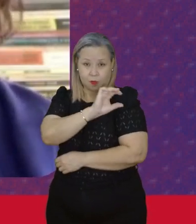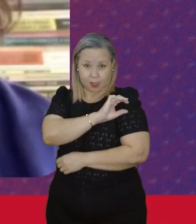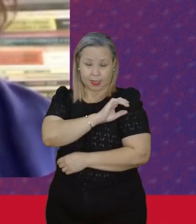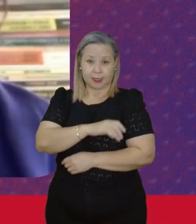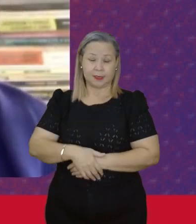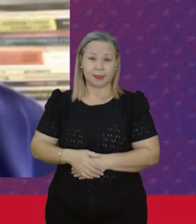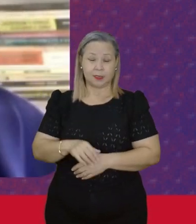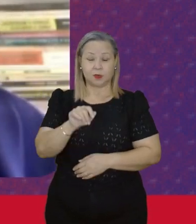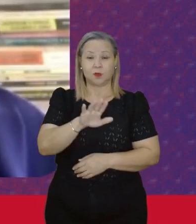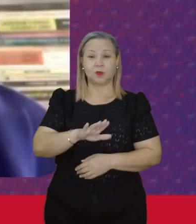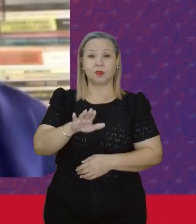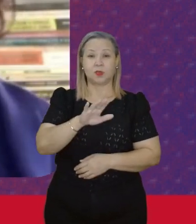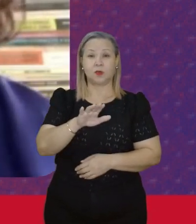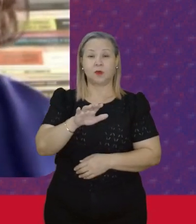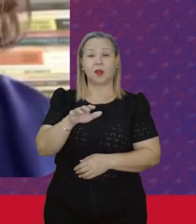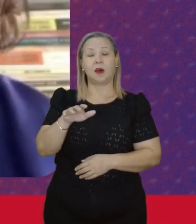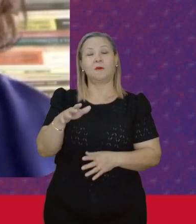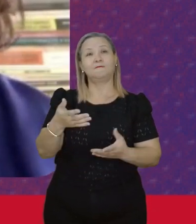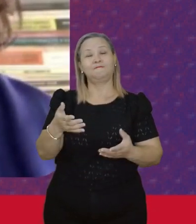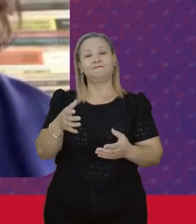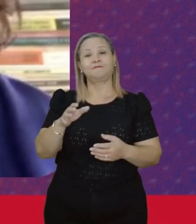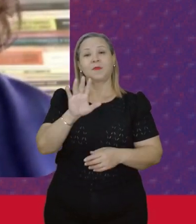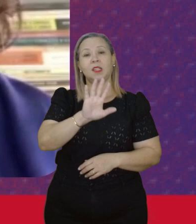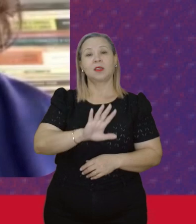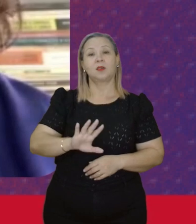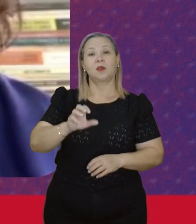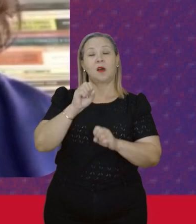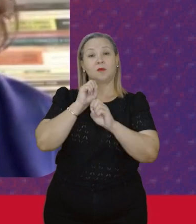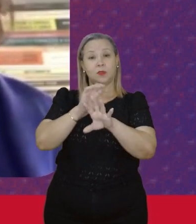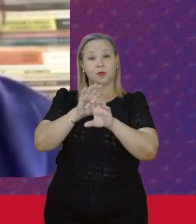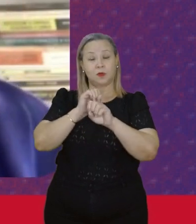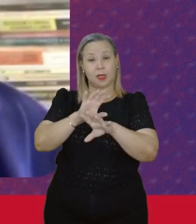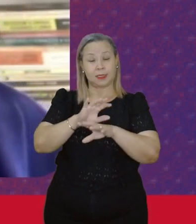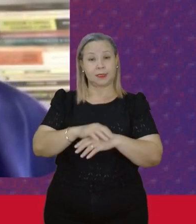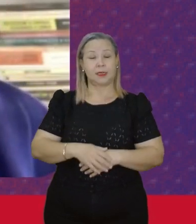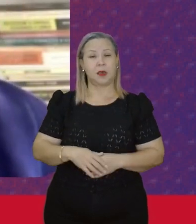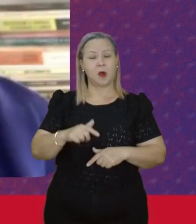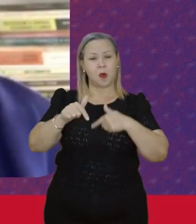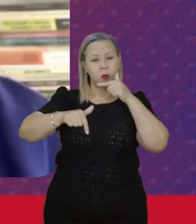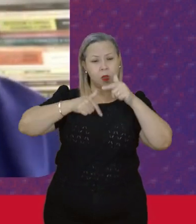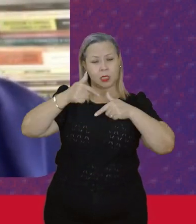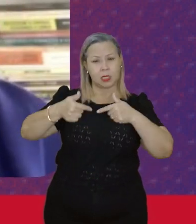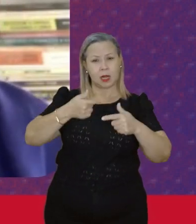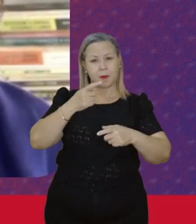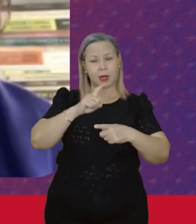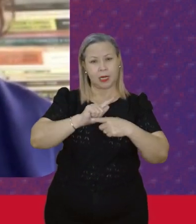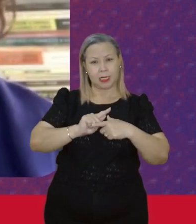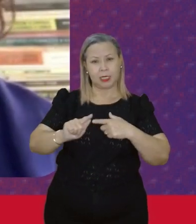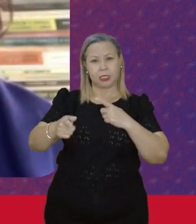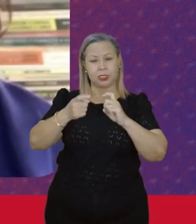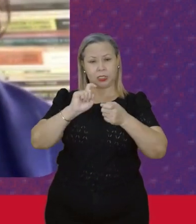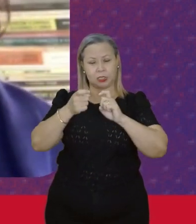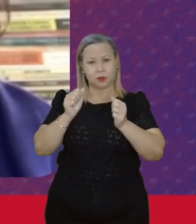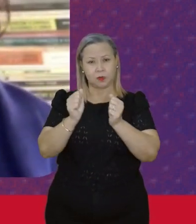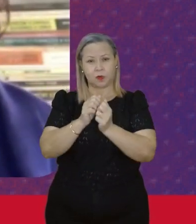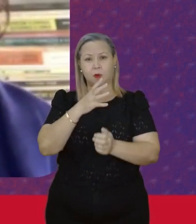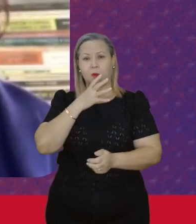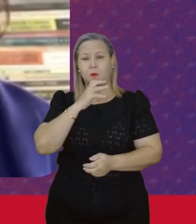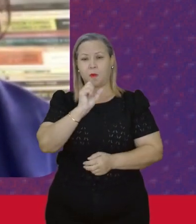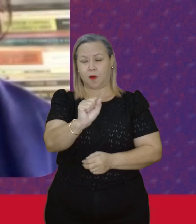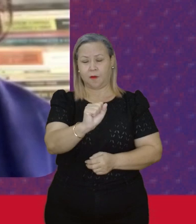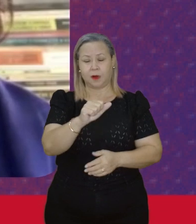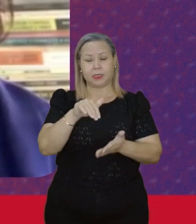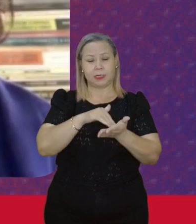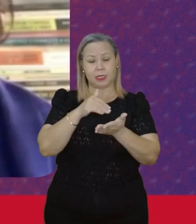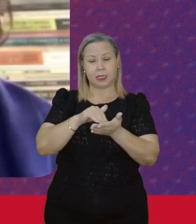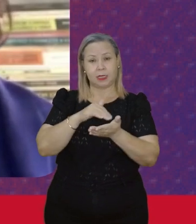do Setorial Nacional de Educação, trabalhei em algumas gestões, trabalhei com Paulo Freire, fui secretária de Educação